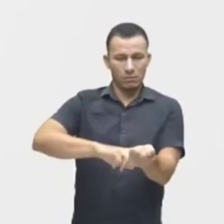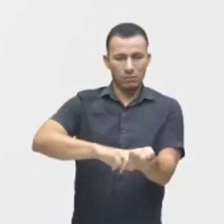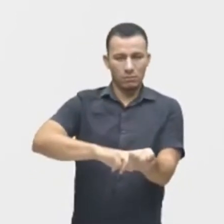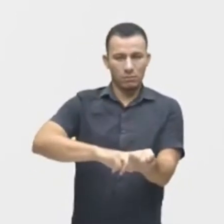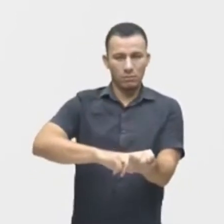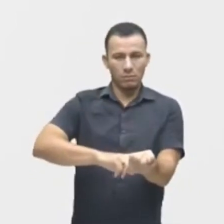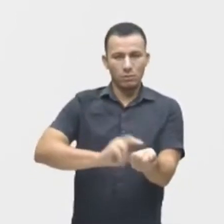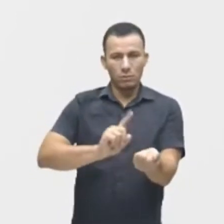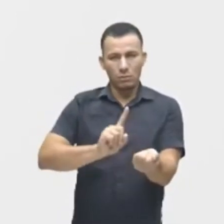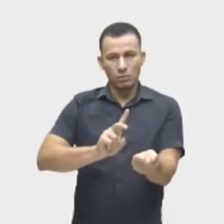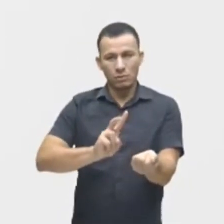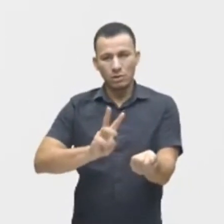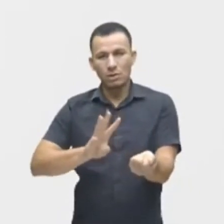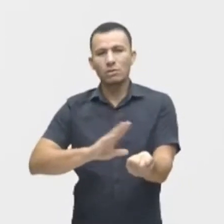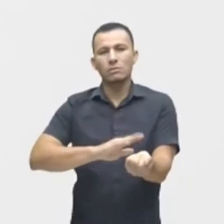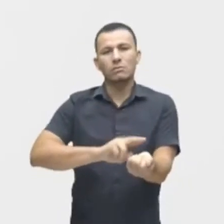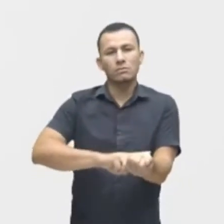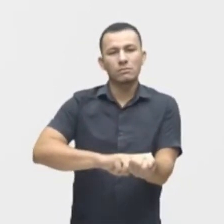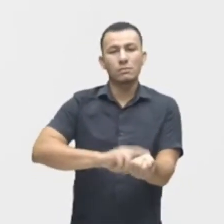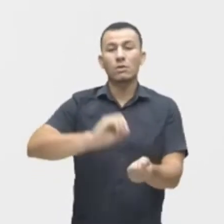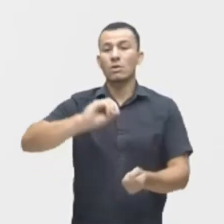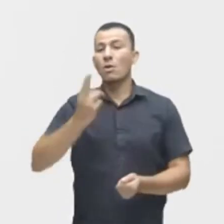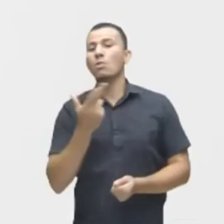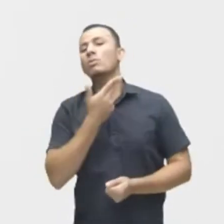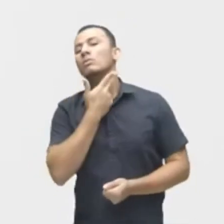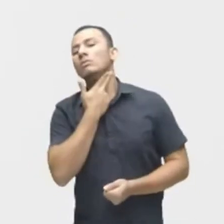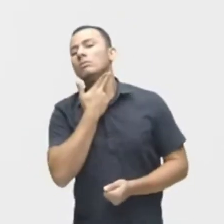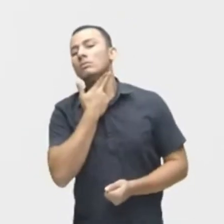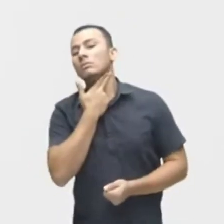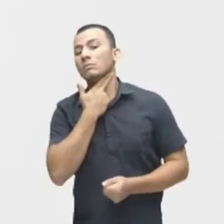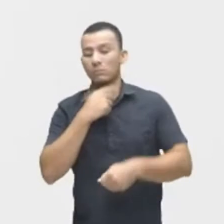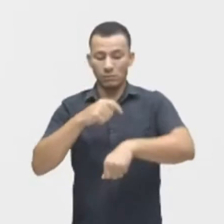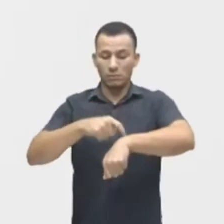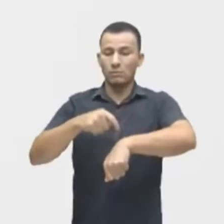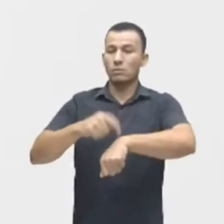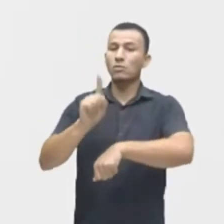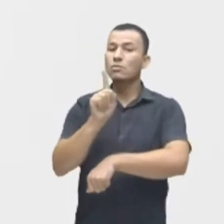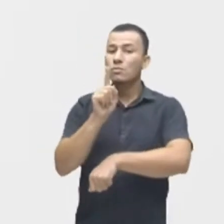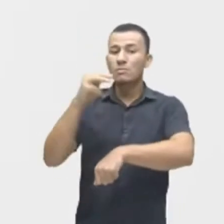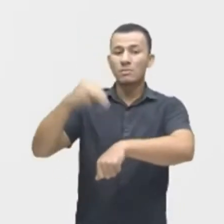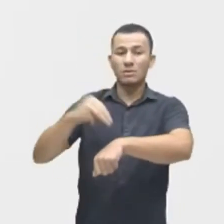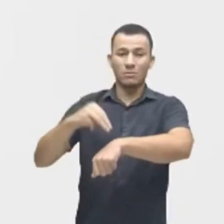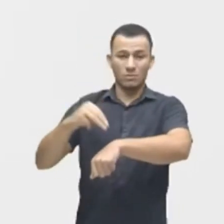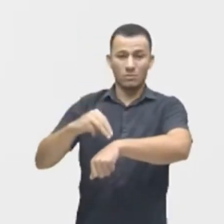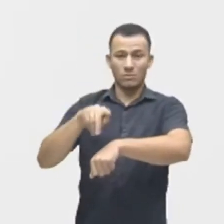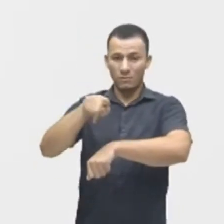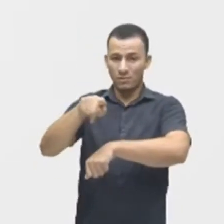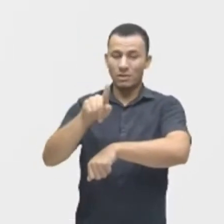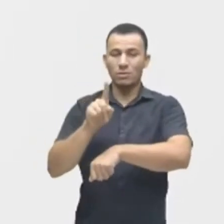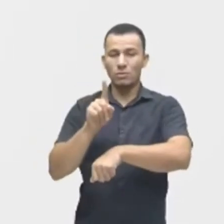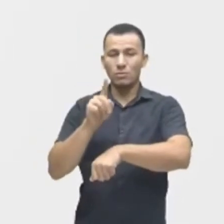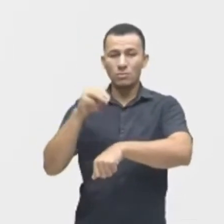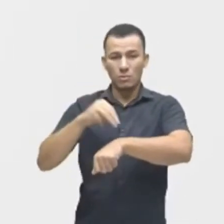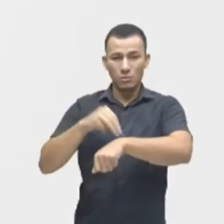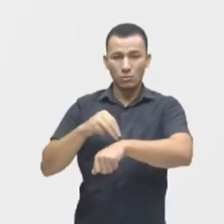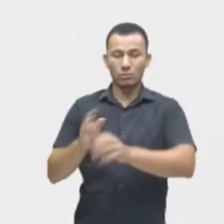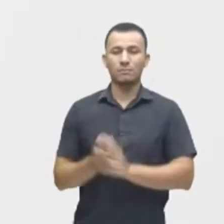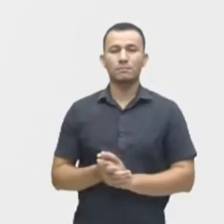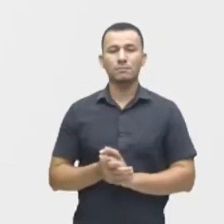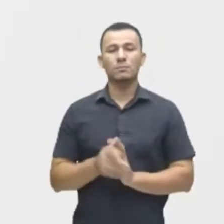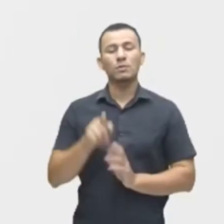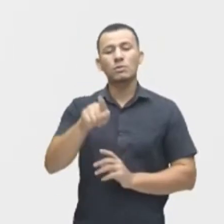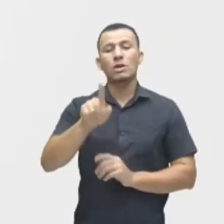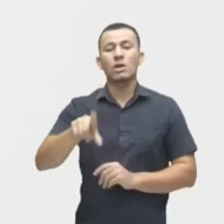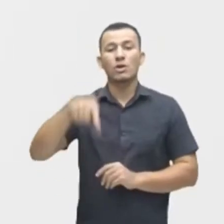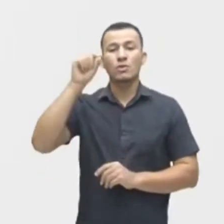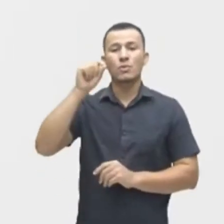pescoço os seus batimentos cardíacos. Em 1 minuto, tá? Façam essa conferência em 1 minuto. Marque a alternativa que mais